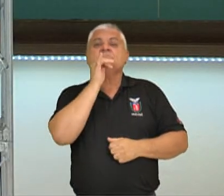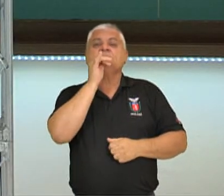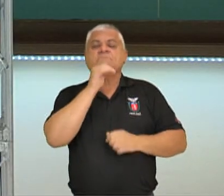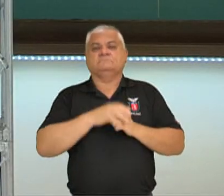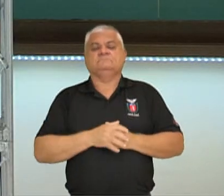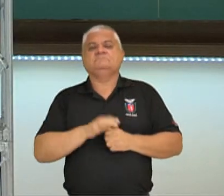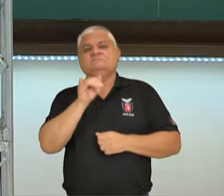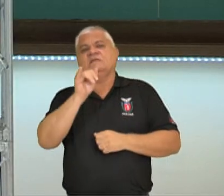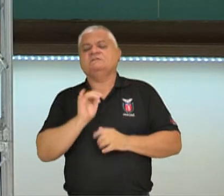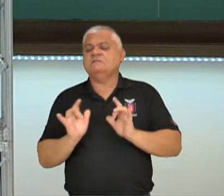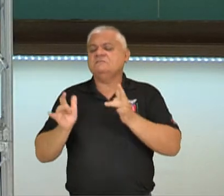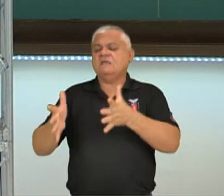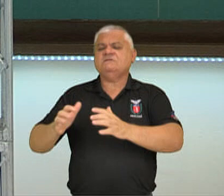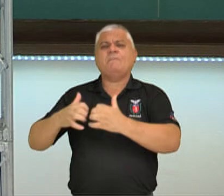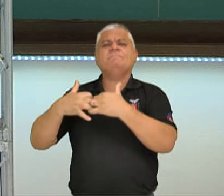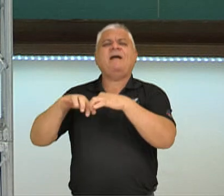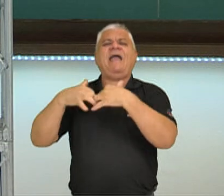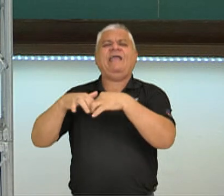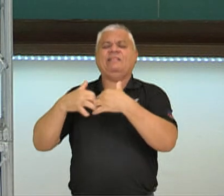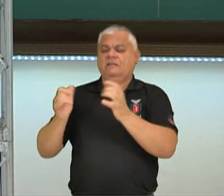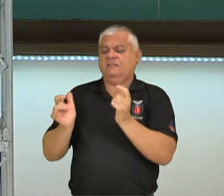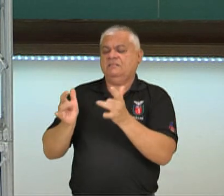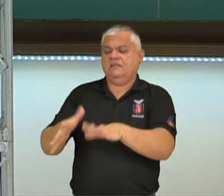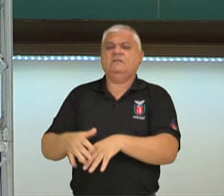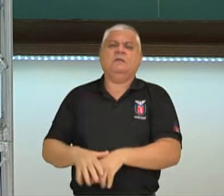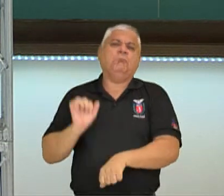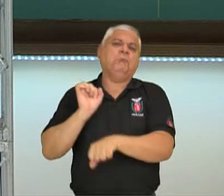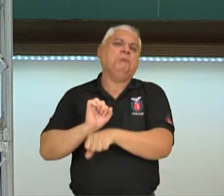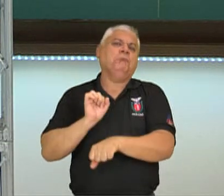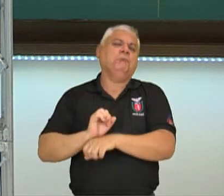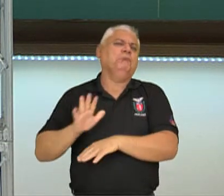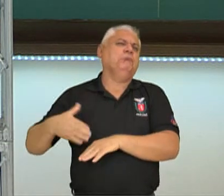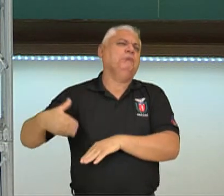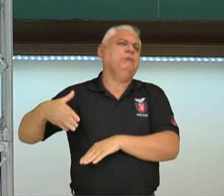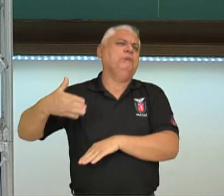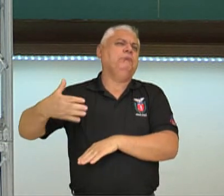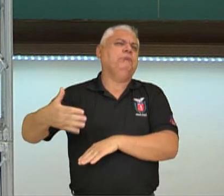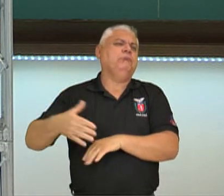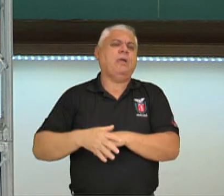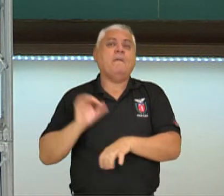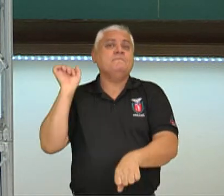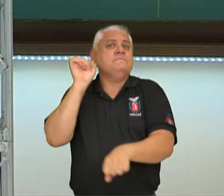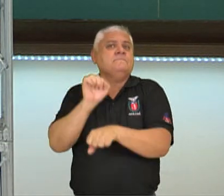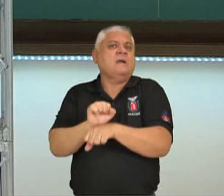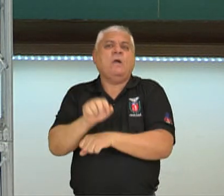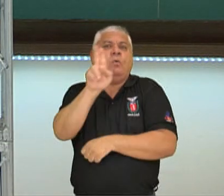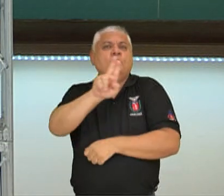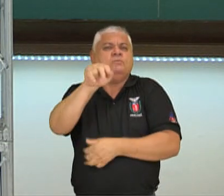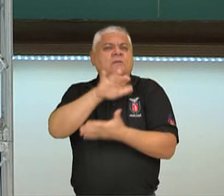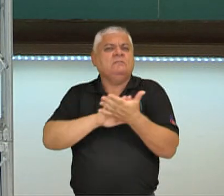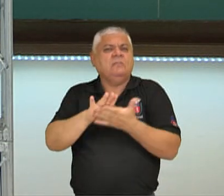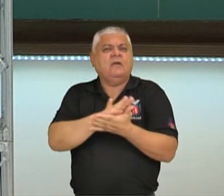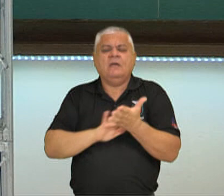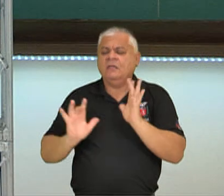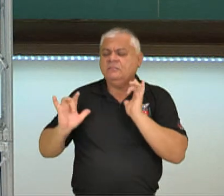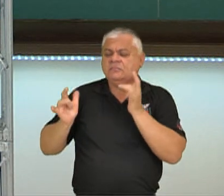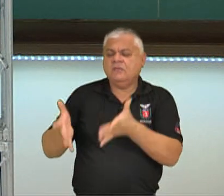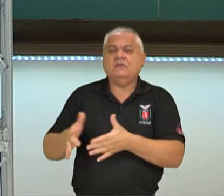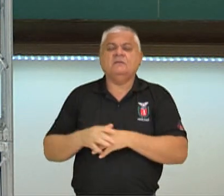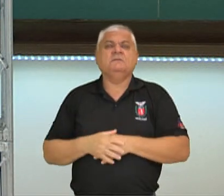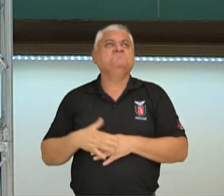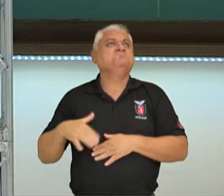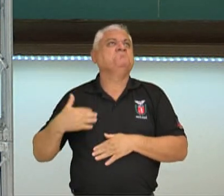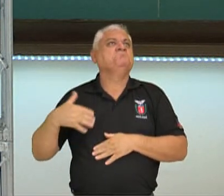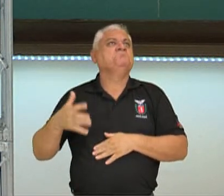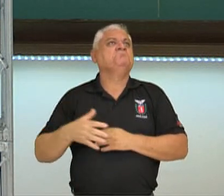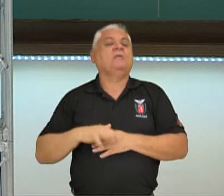máquina muito tempo sem funcionar, ela estraga? Ela estraga de ficar parada, né? Você já ouviu isso? Então, o